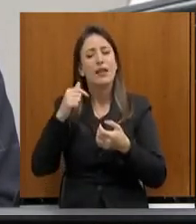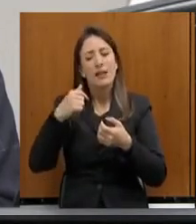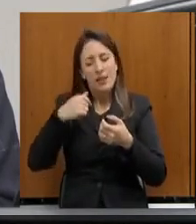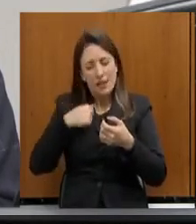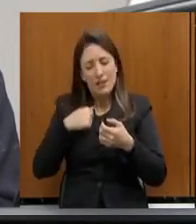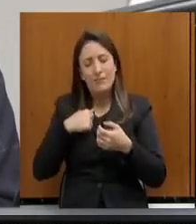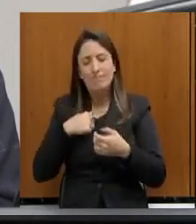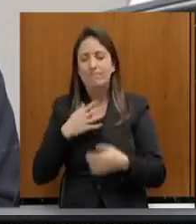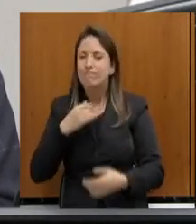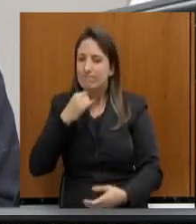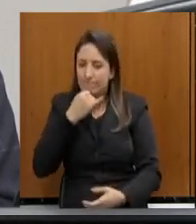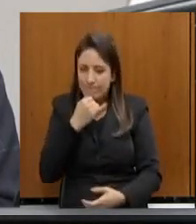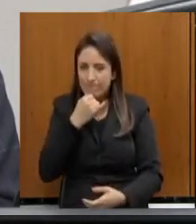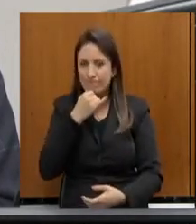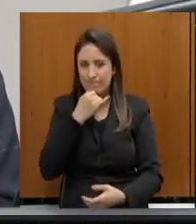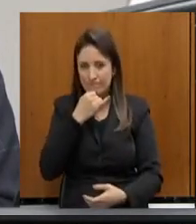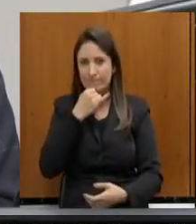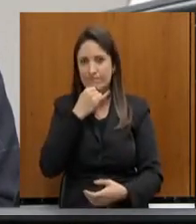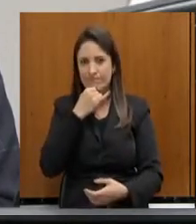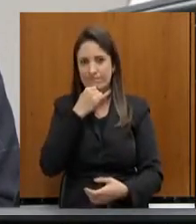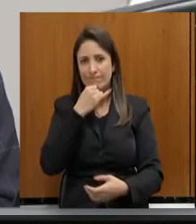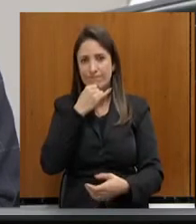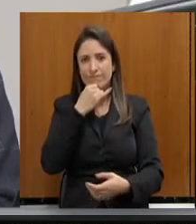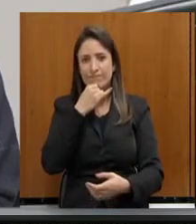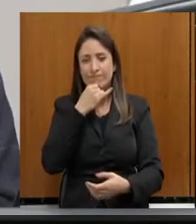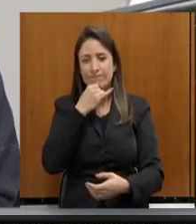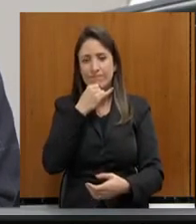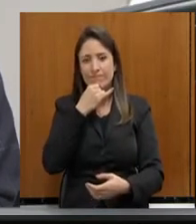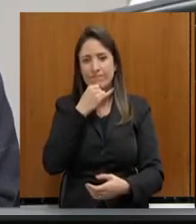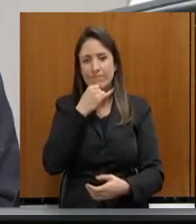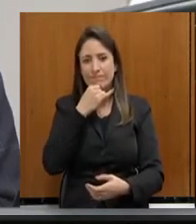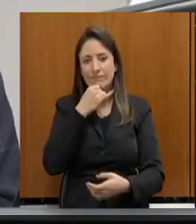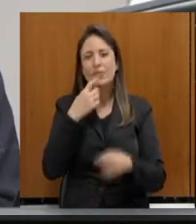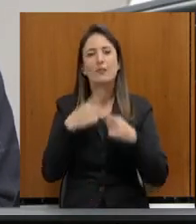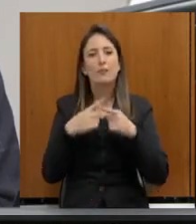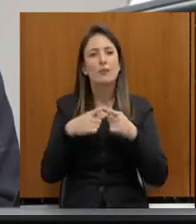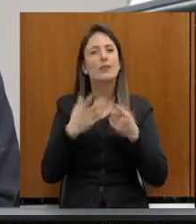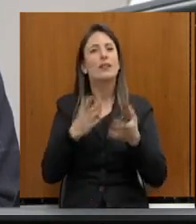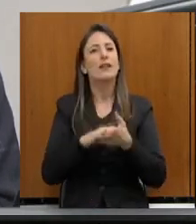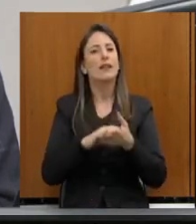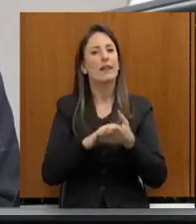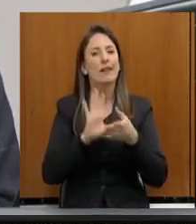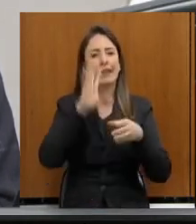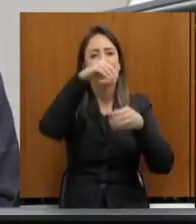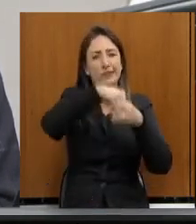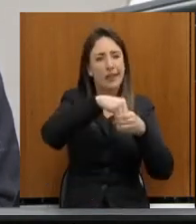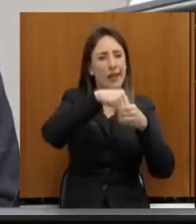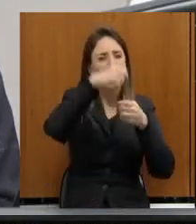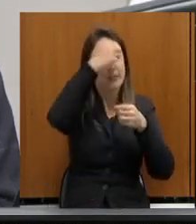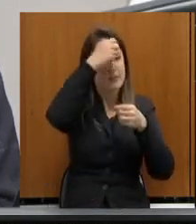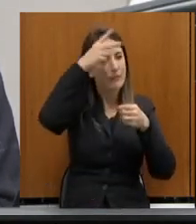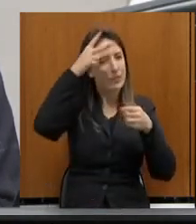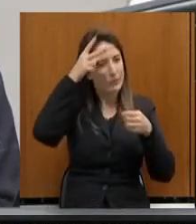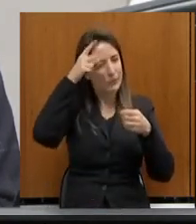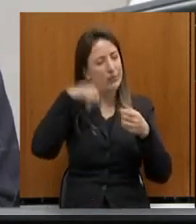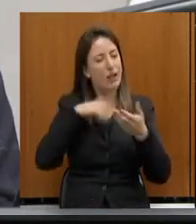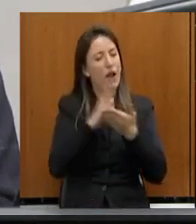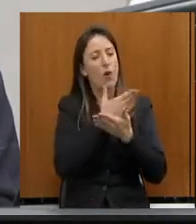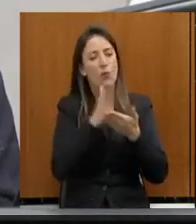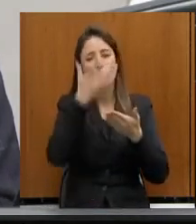de saber que a frente é de pastas das prefeituras em pessoas com